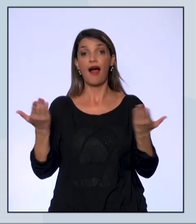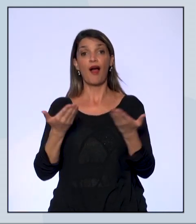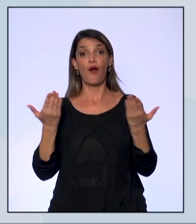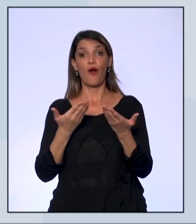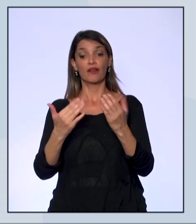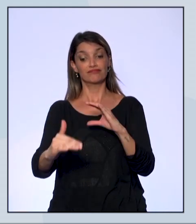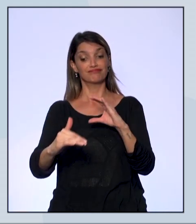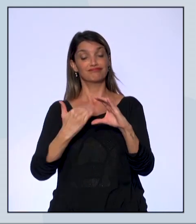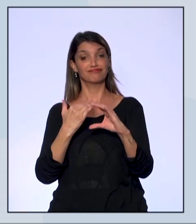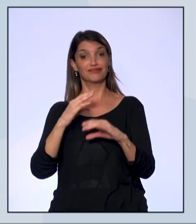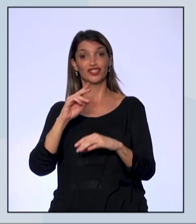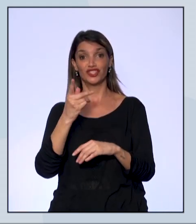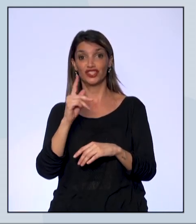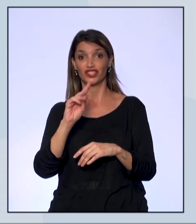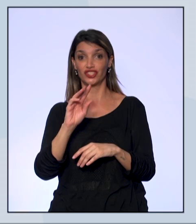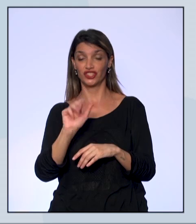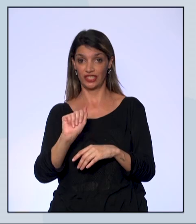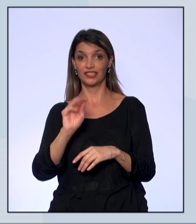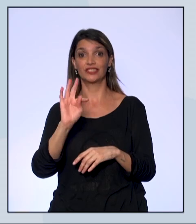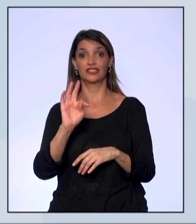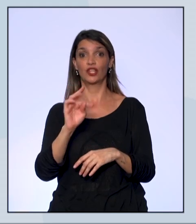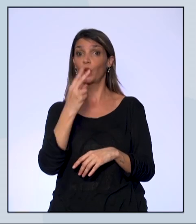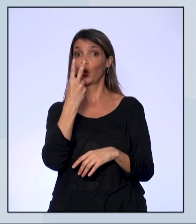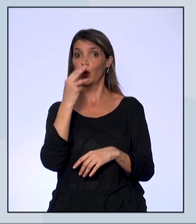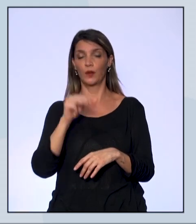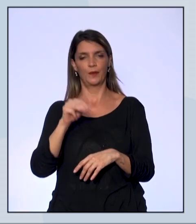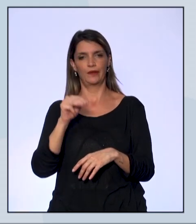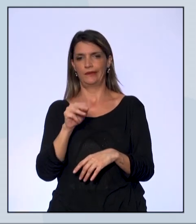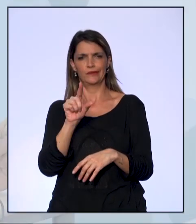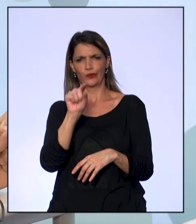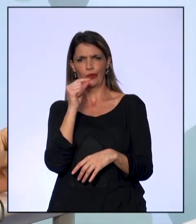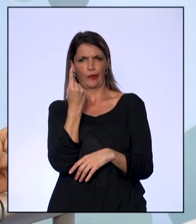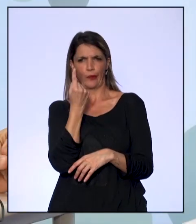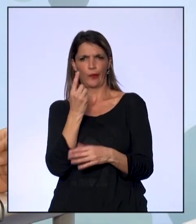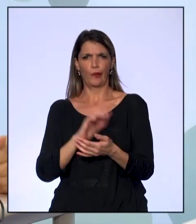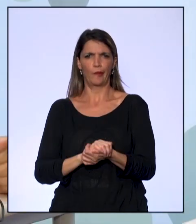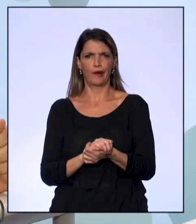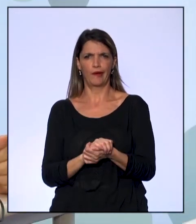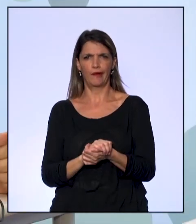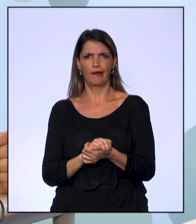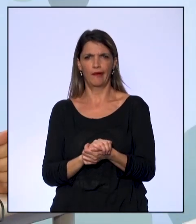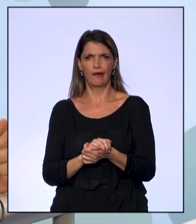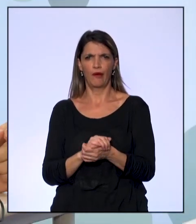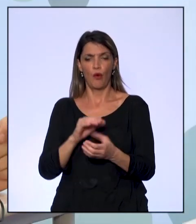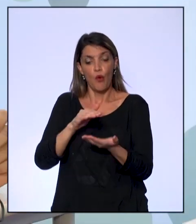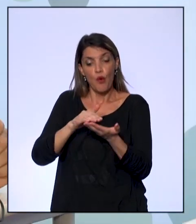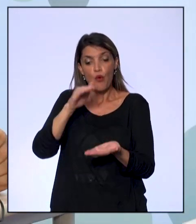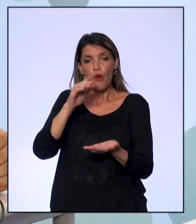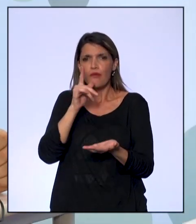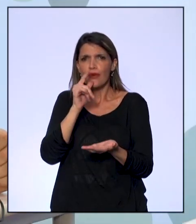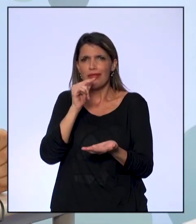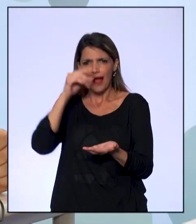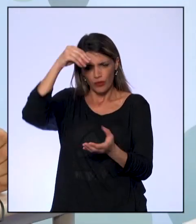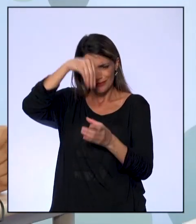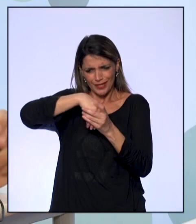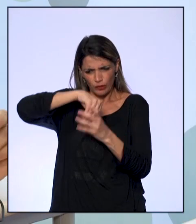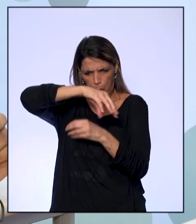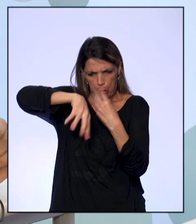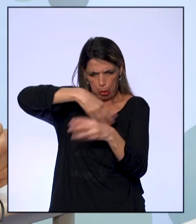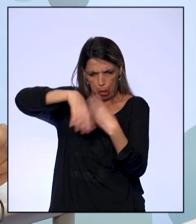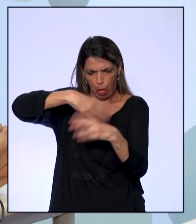vocês terão dois minutos vamos escolher uma por exemplo tempestade em copo d'água o que que ela significa